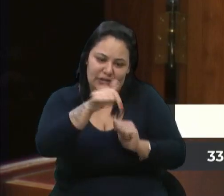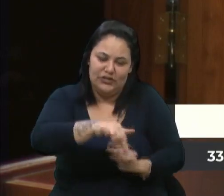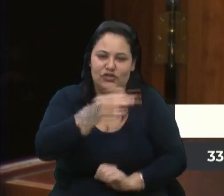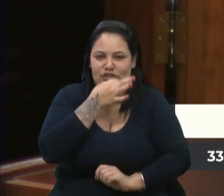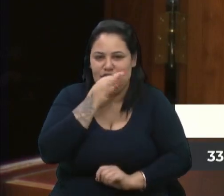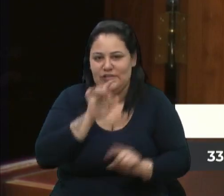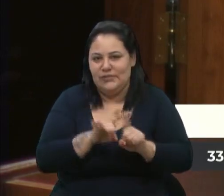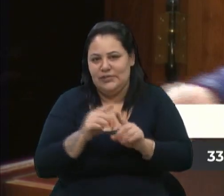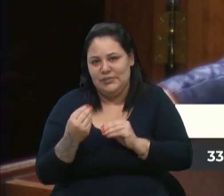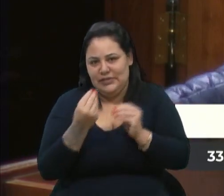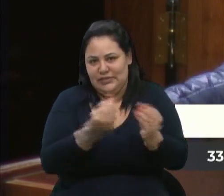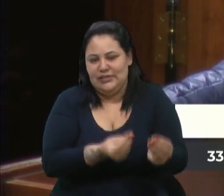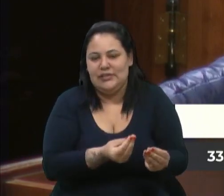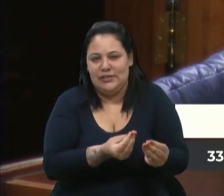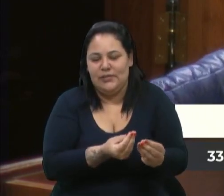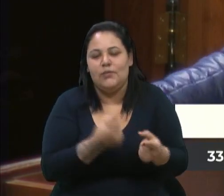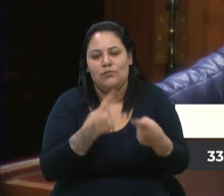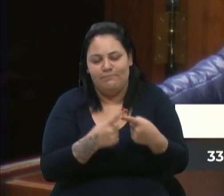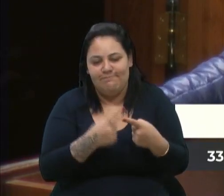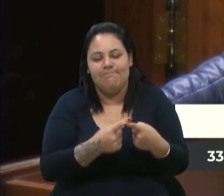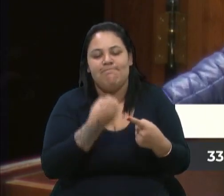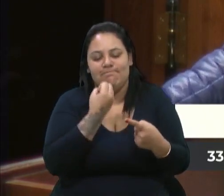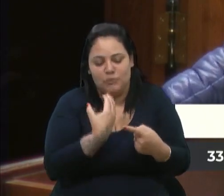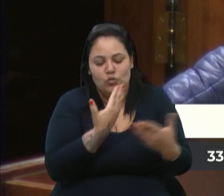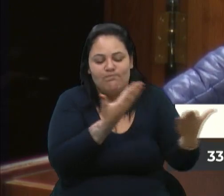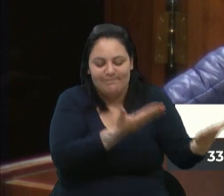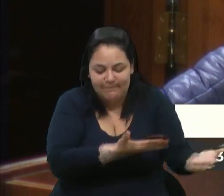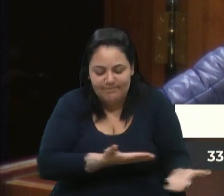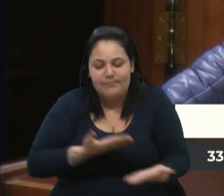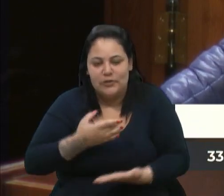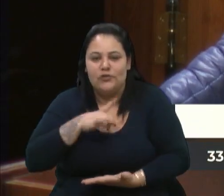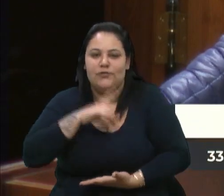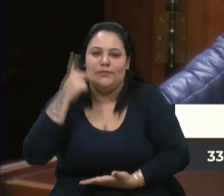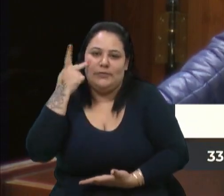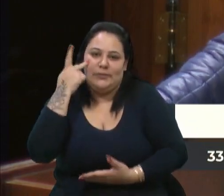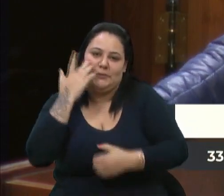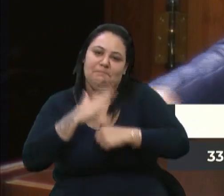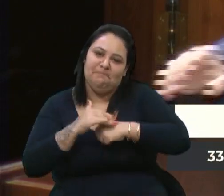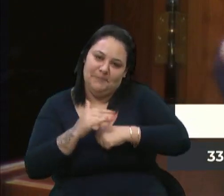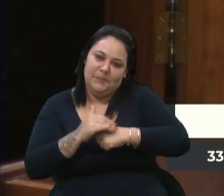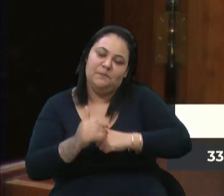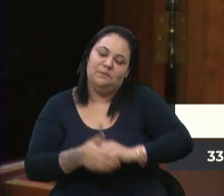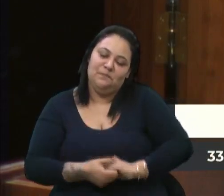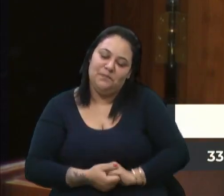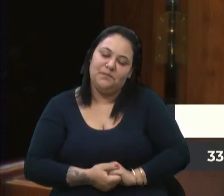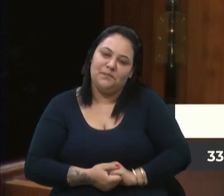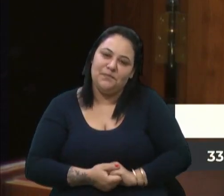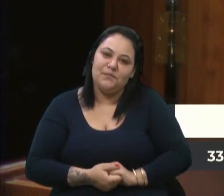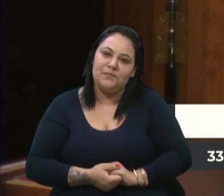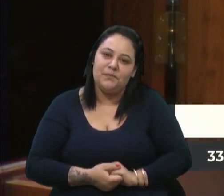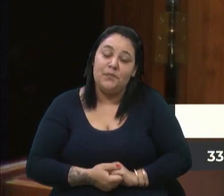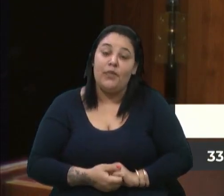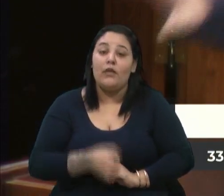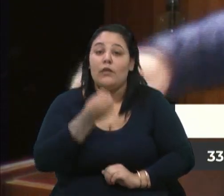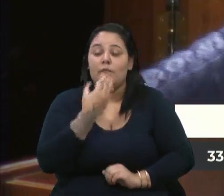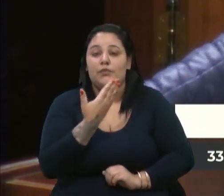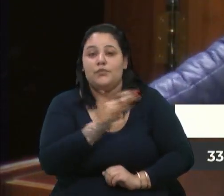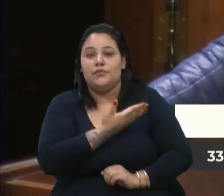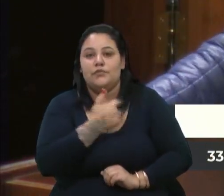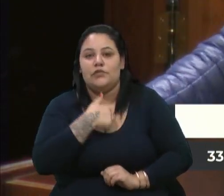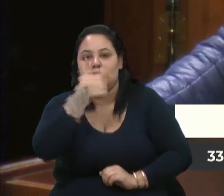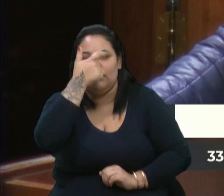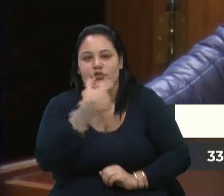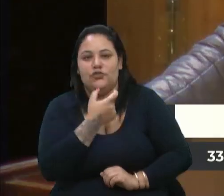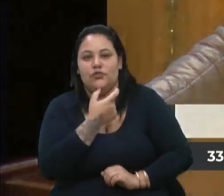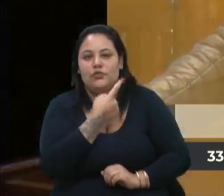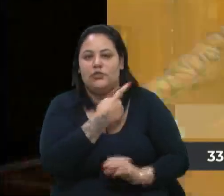pela grande receptividade que eu tive lá em São Paulo. Bom, eu acho que essa